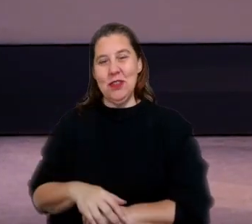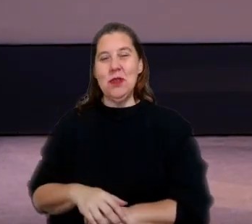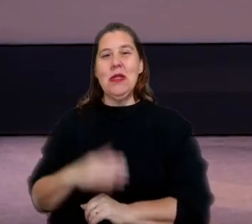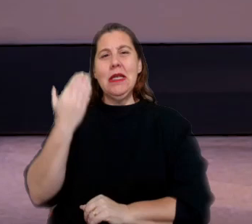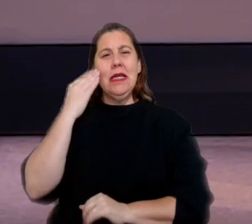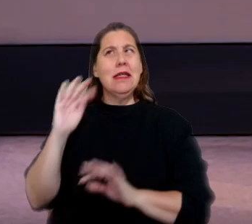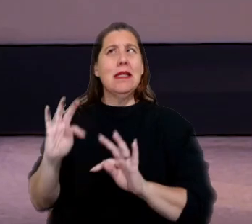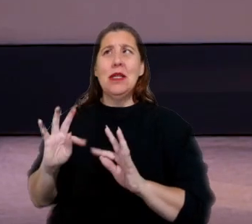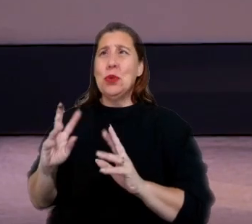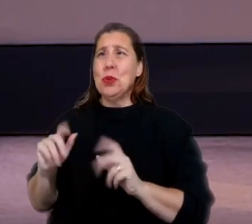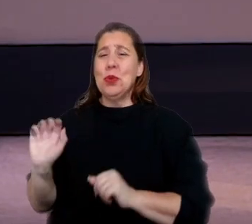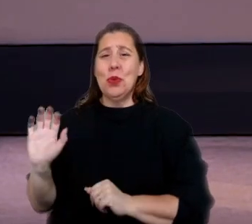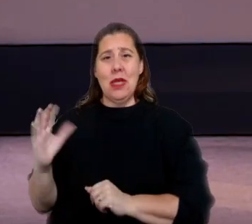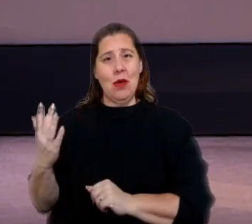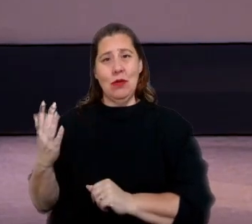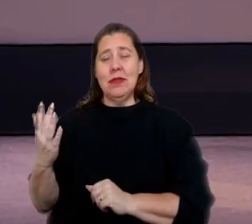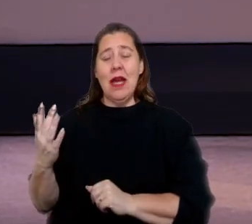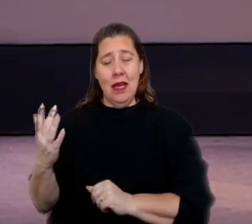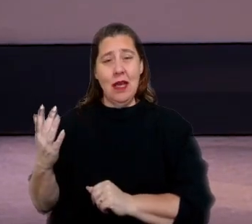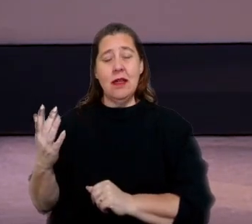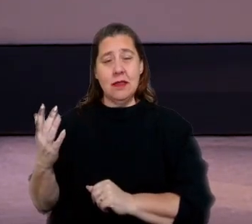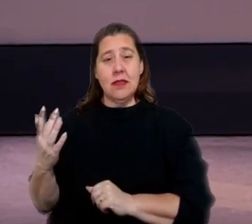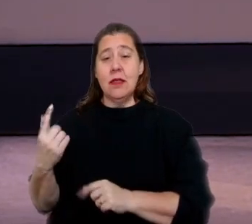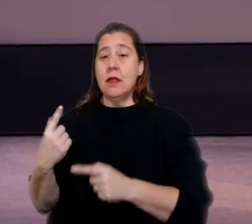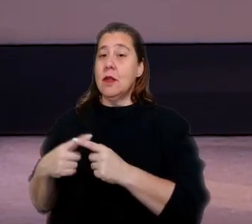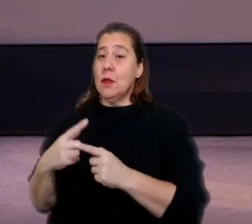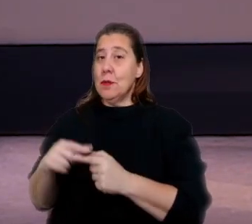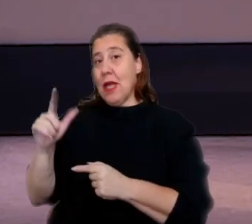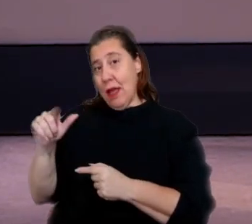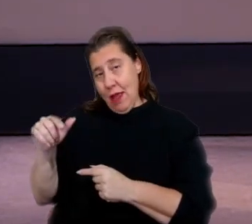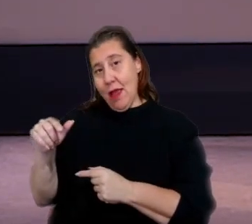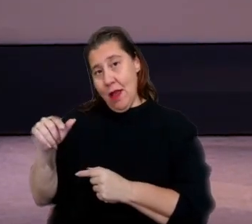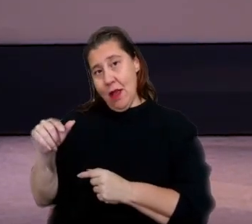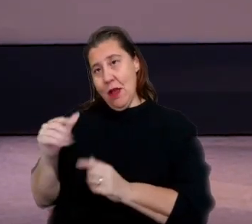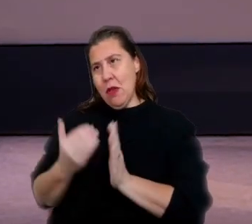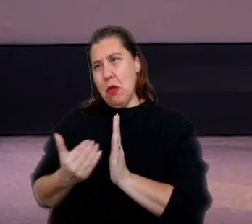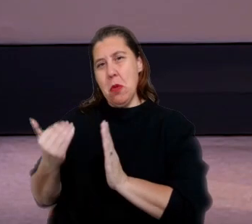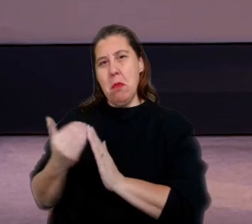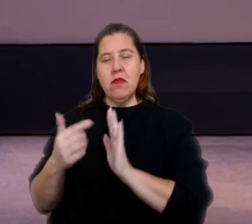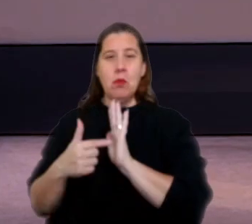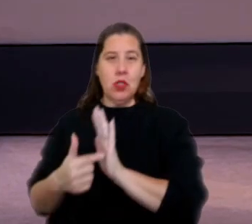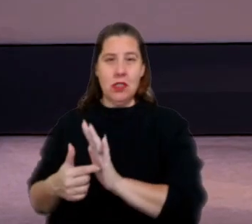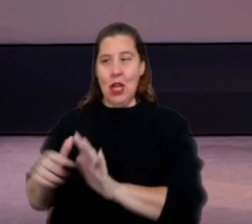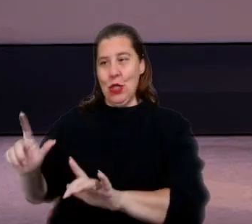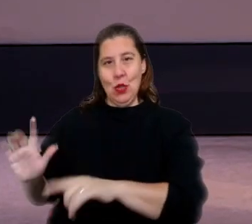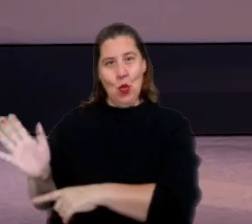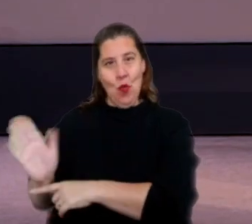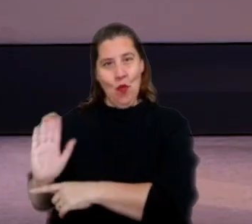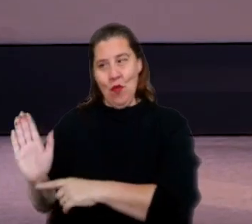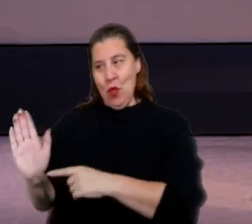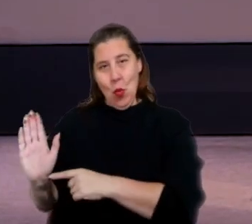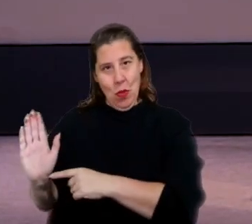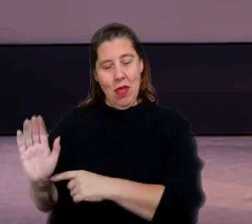essa lidar com tudo que vem, mas eu não vou focar nisso, porque porque acho que isso é o que mais foi falado sobre o